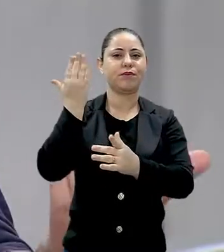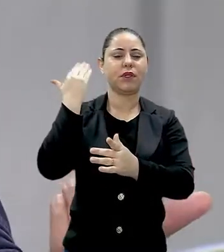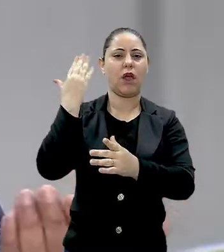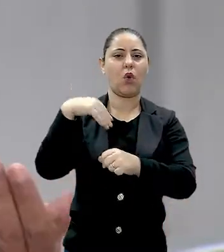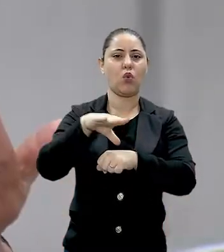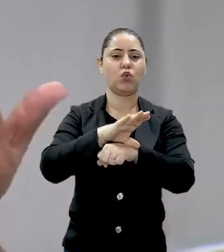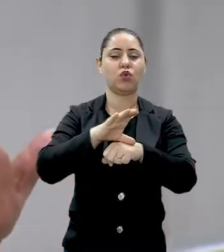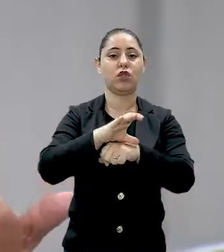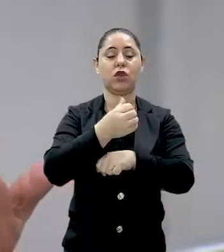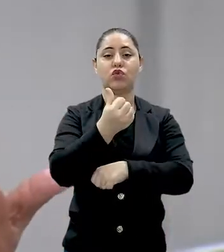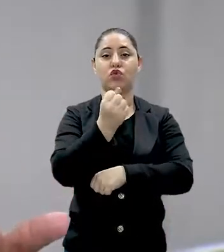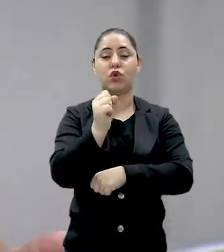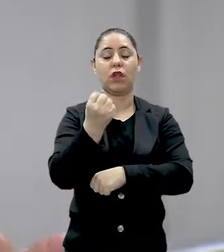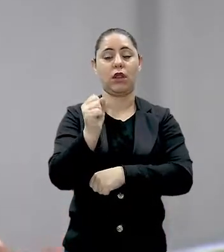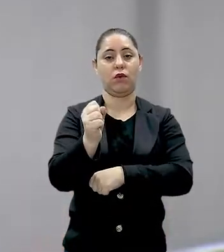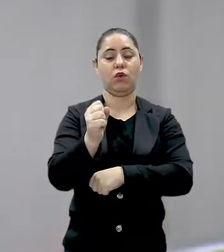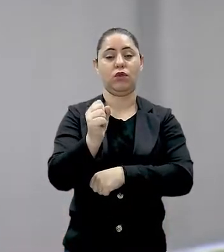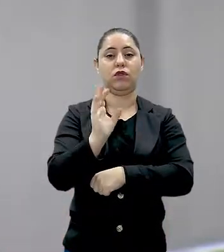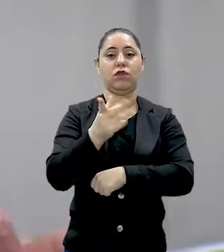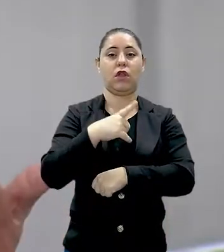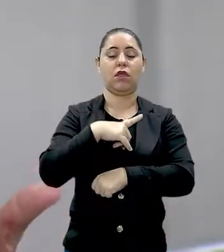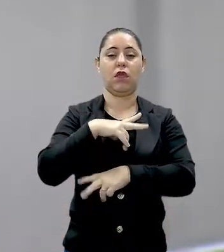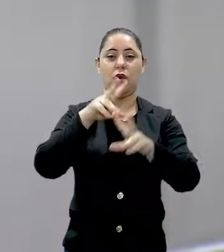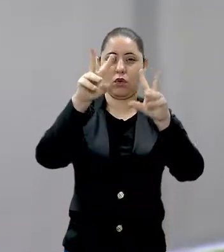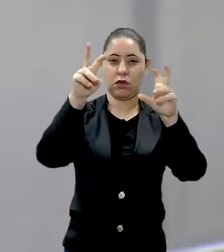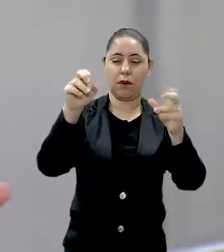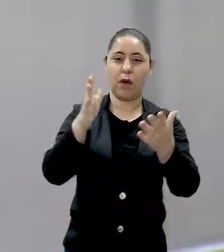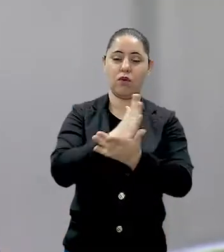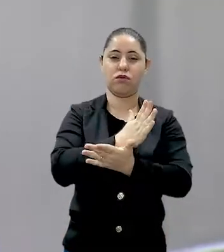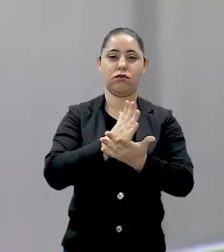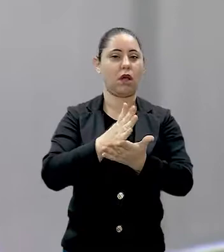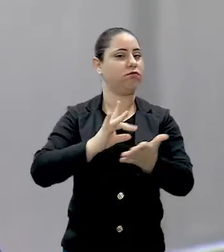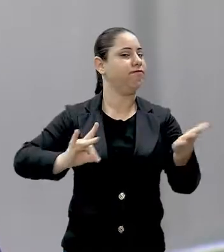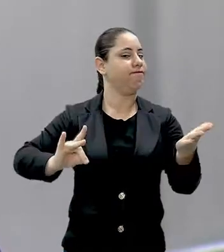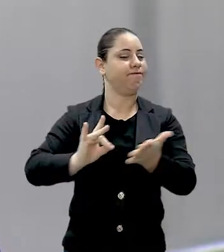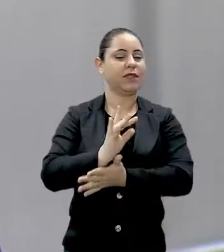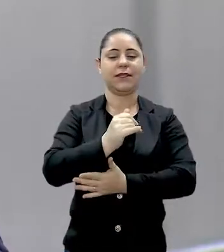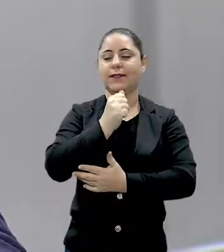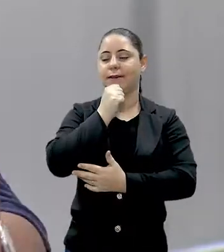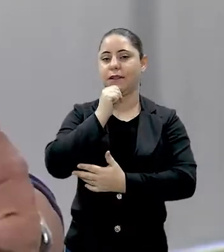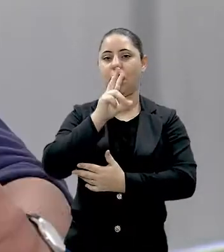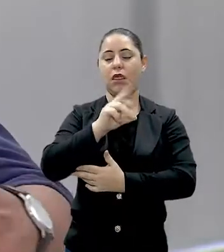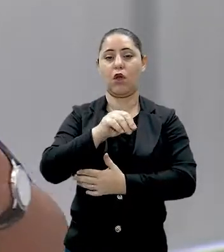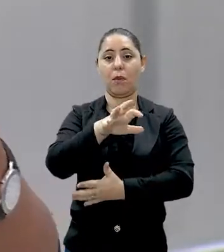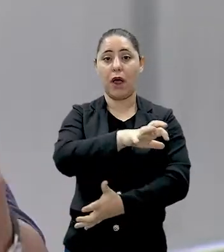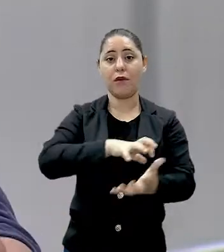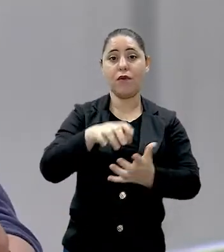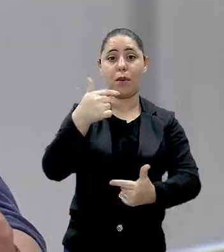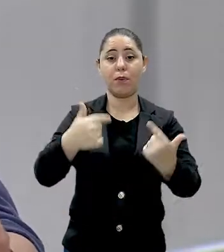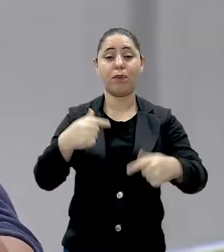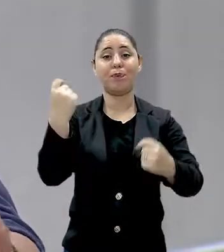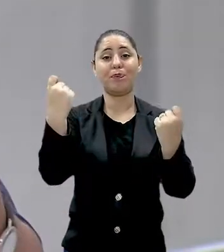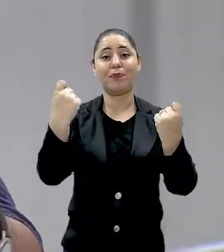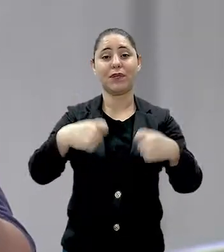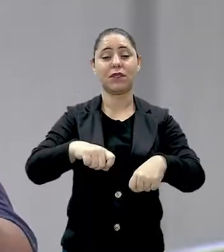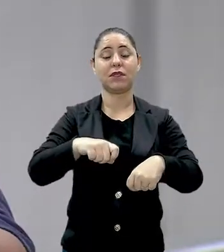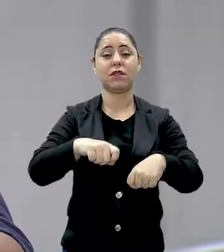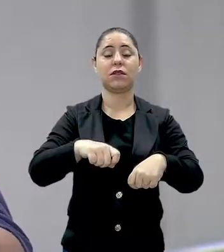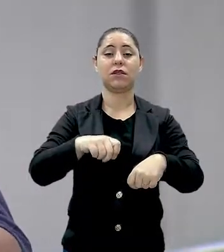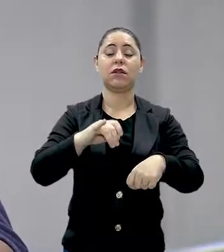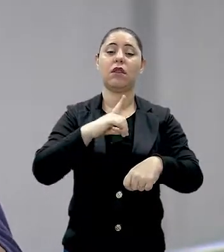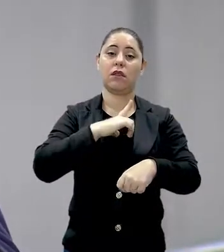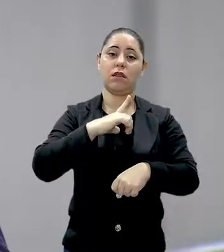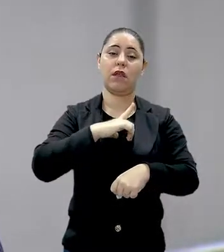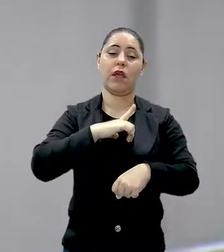previstos anteriormente, desde a Constituição de 88, que algumas questões que não foram regulamentadas, e com uma reforma política,